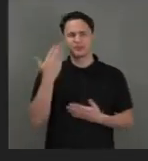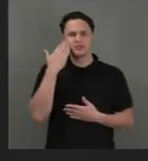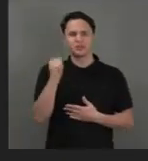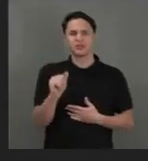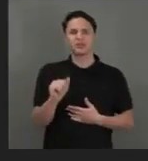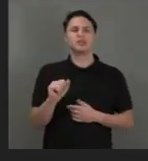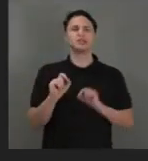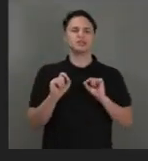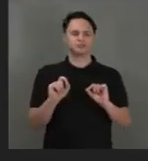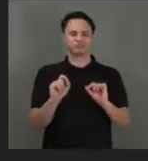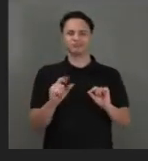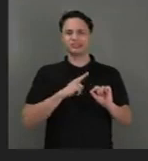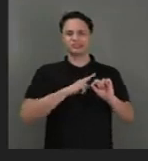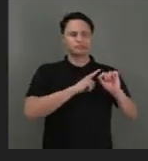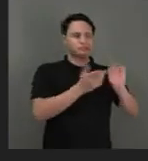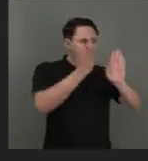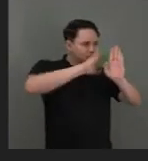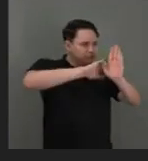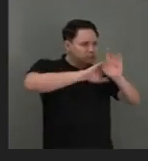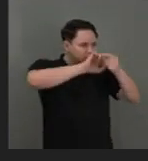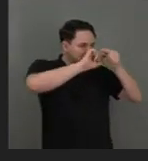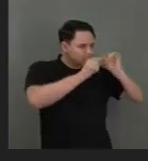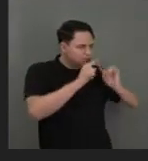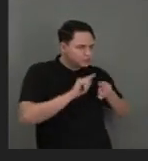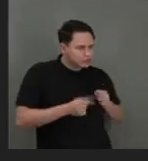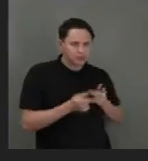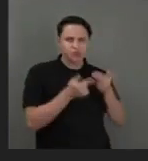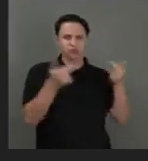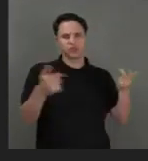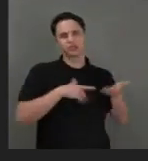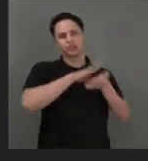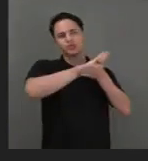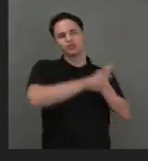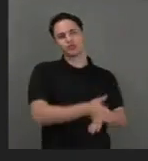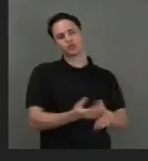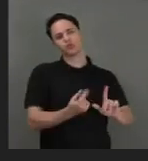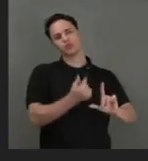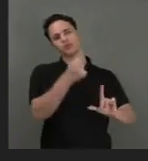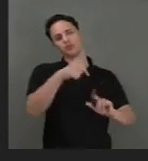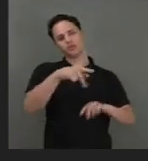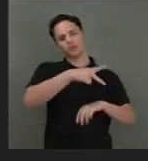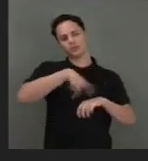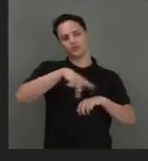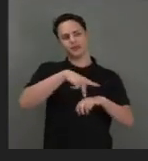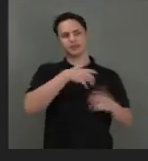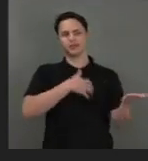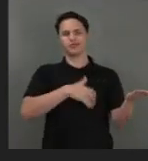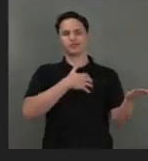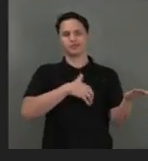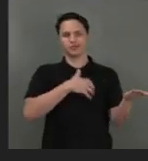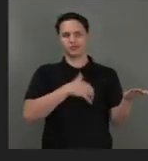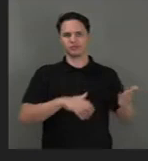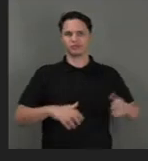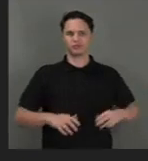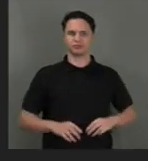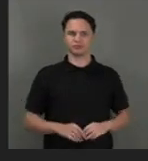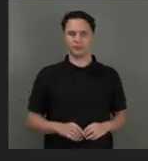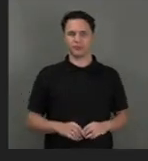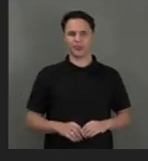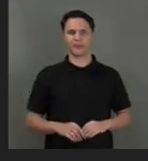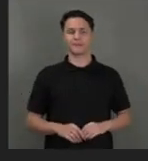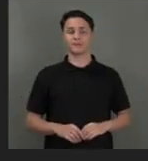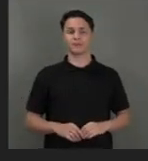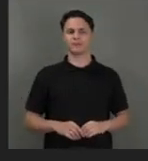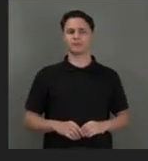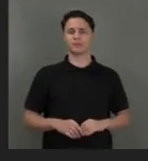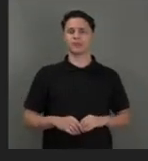conduziu política econômica que destruiu a economia desse país vizinho dos nossos irmãos argentinos.